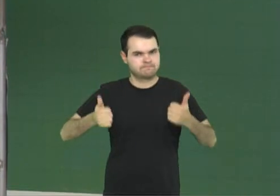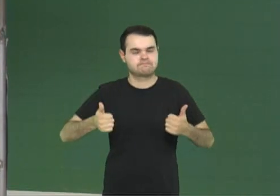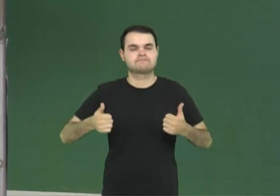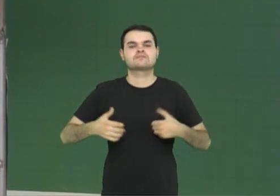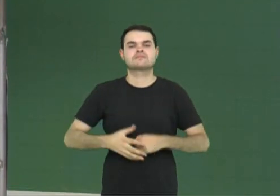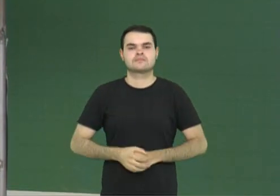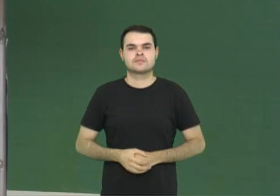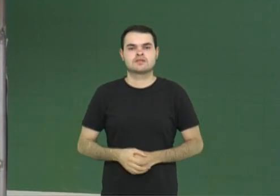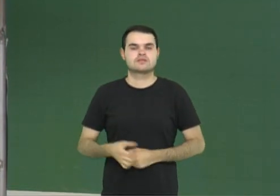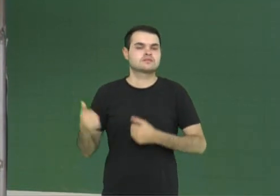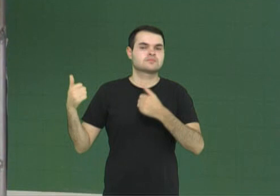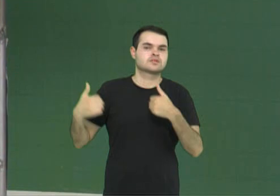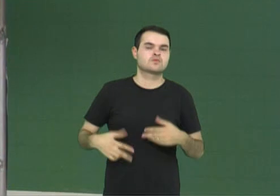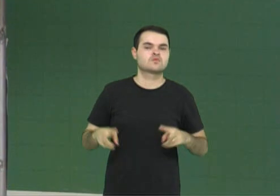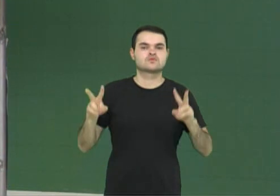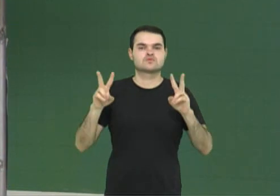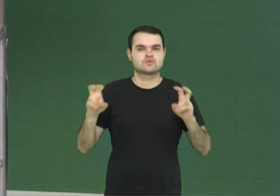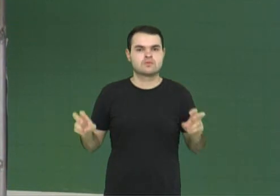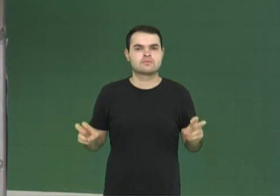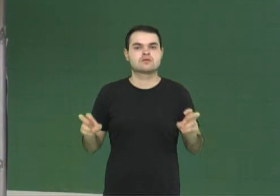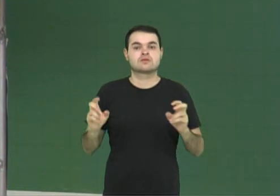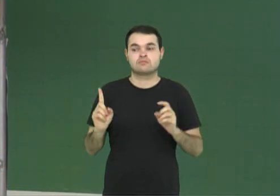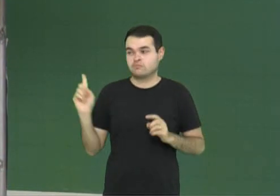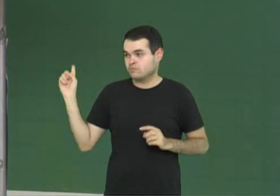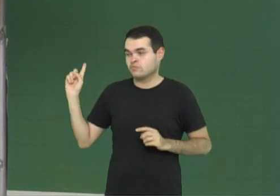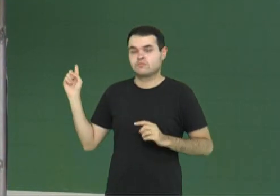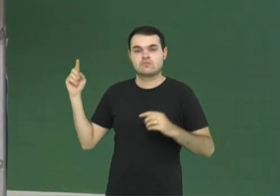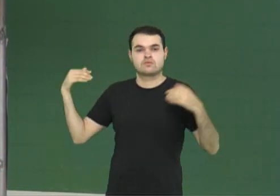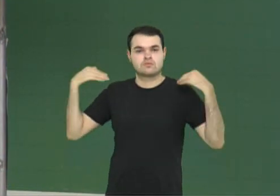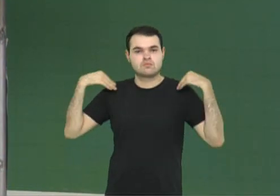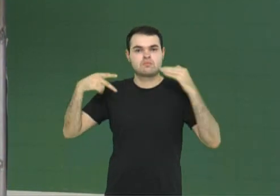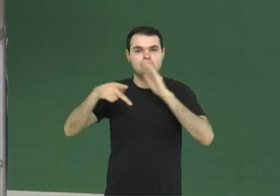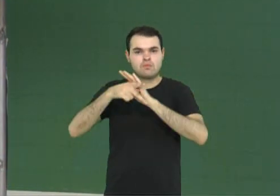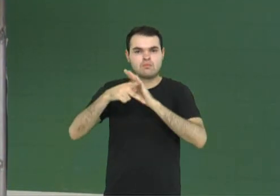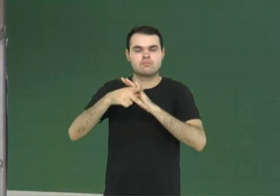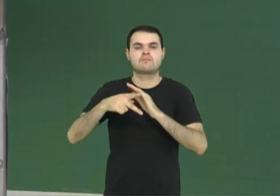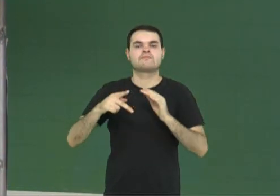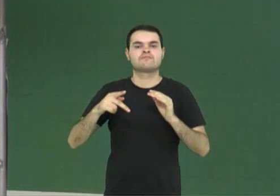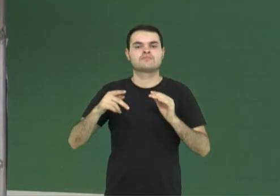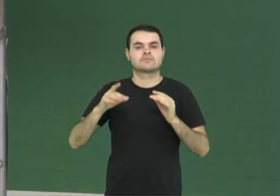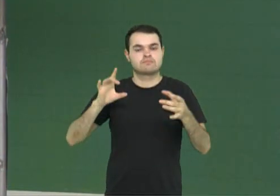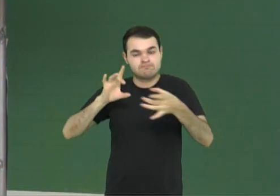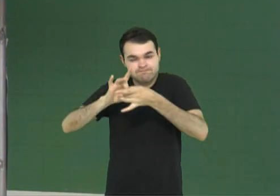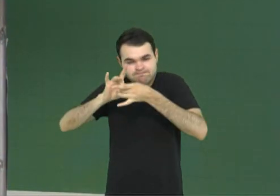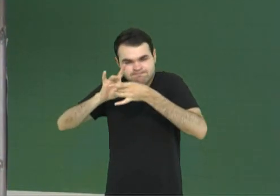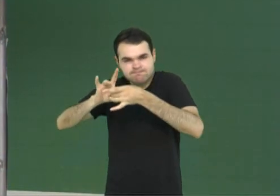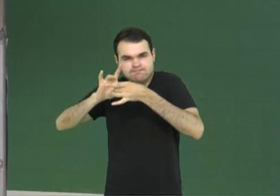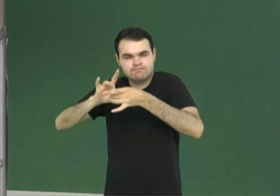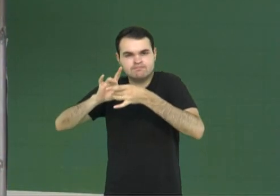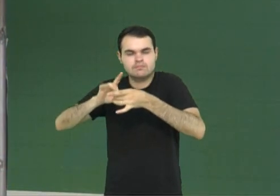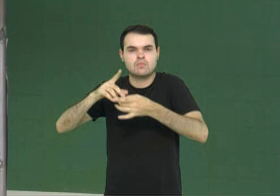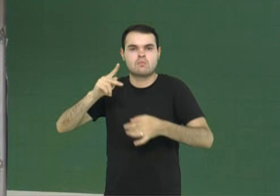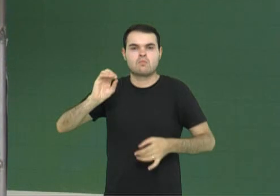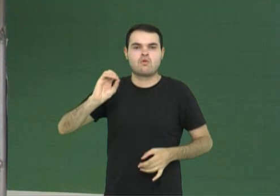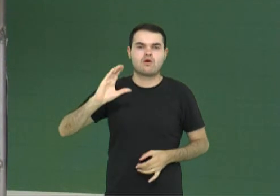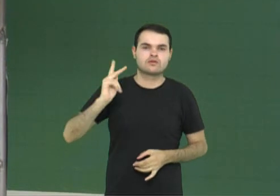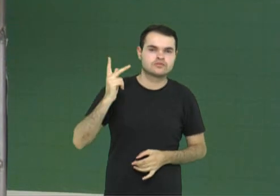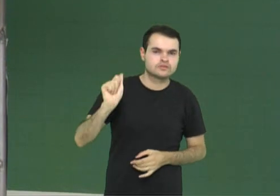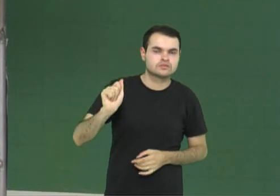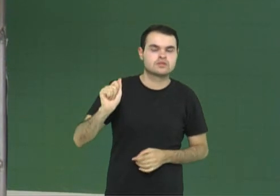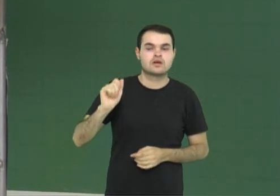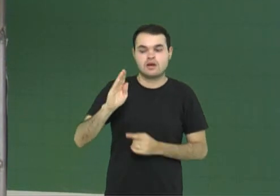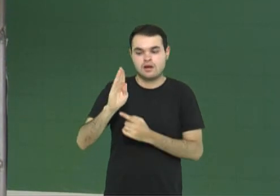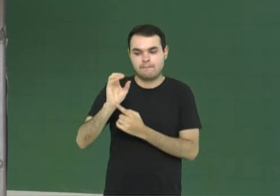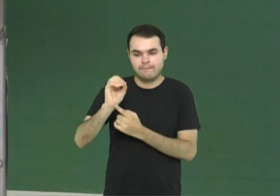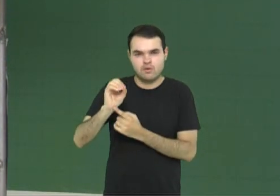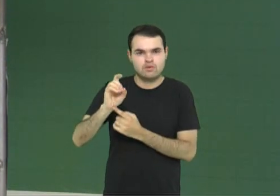Nós falamos da bocha, esse esporte de precisão que tem por objetivo lançar a bocha